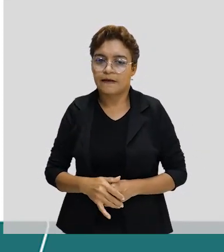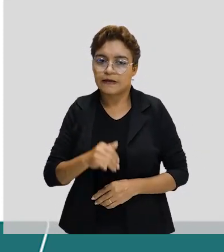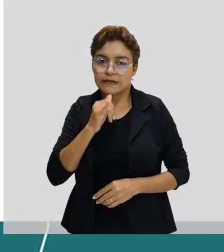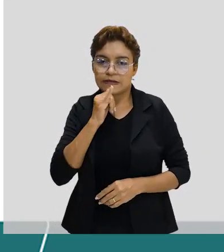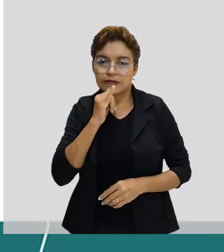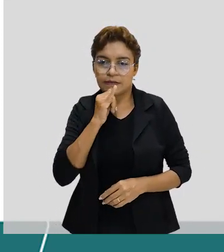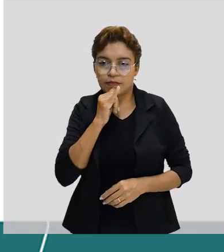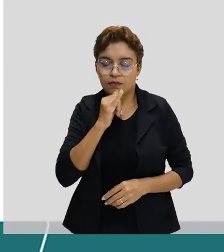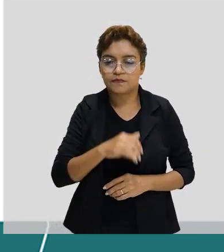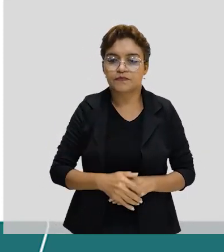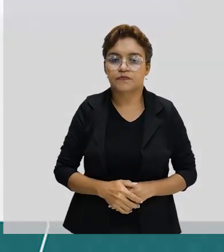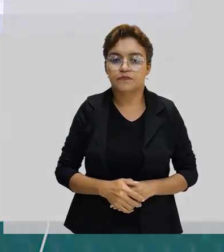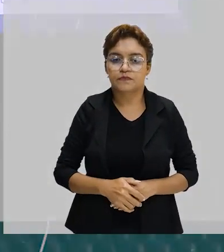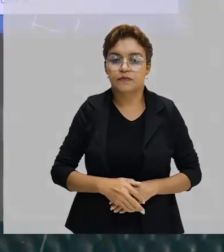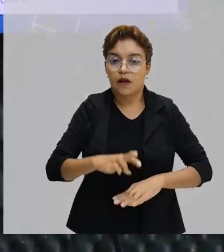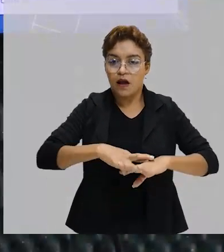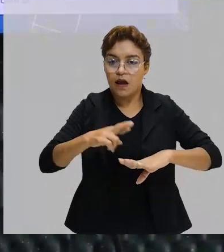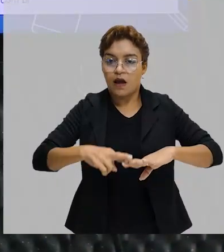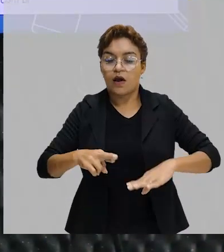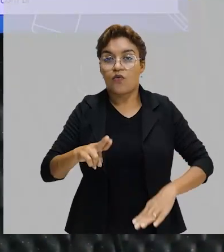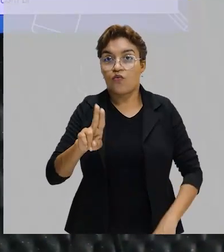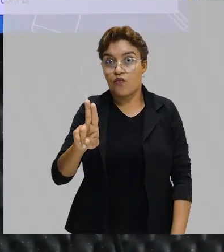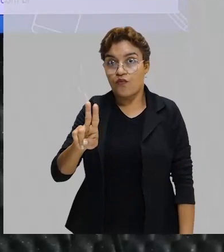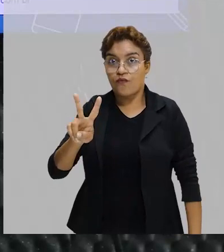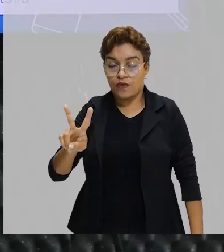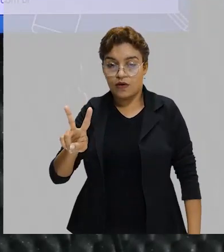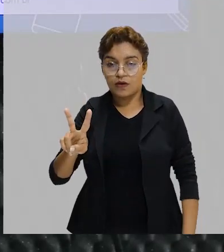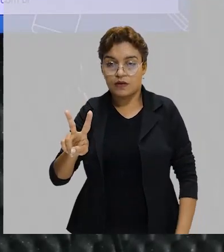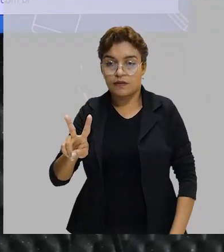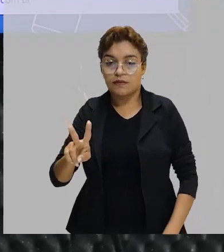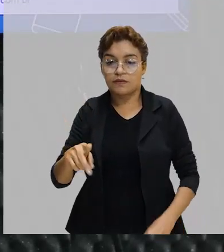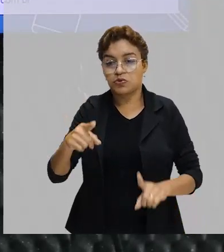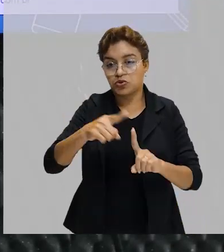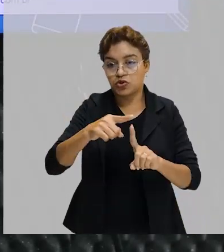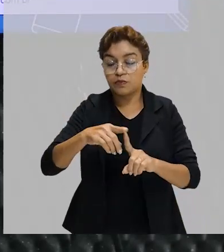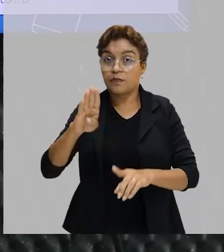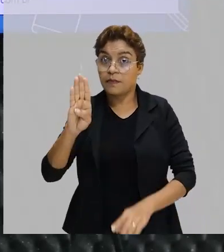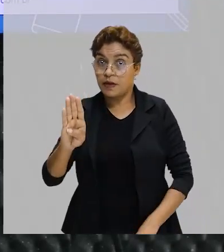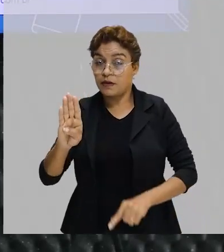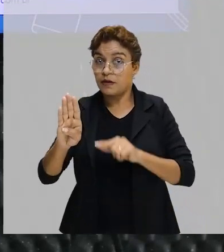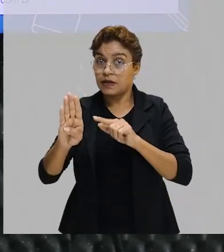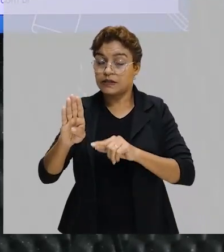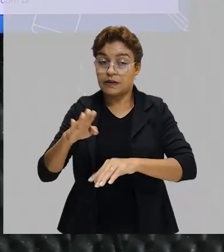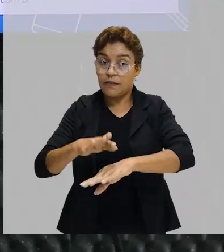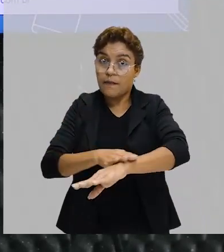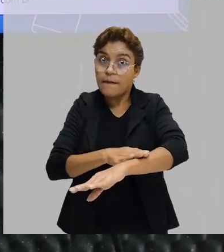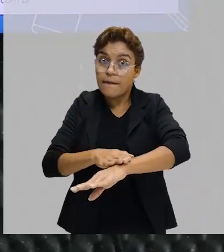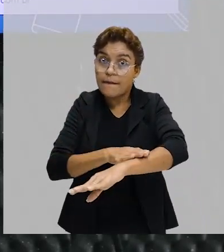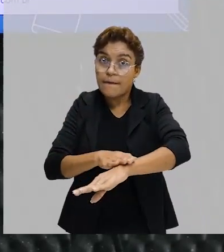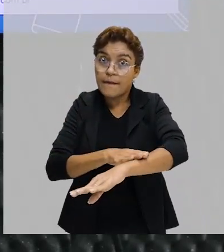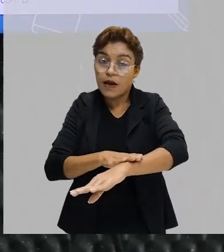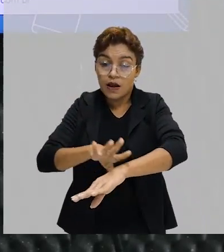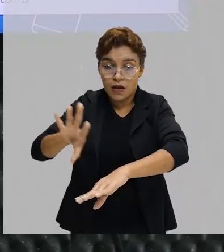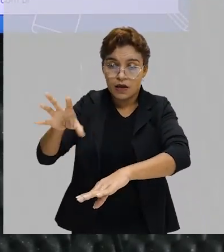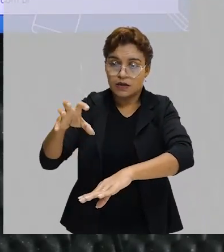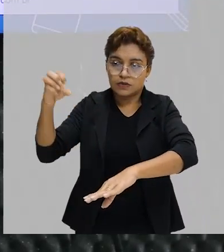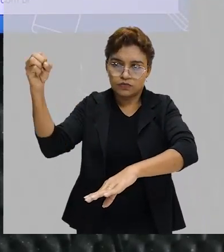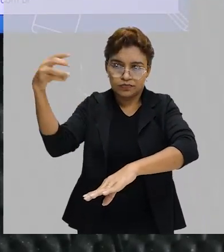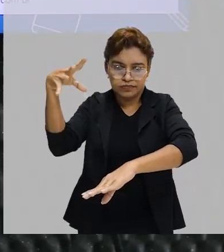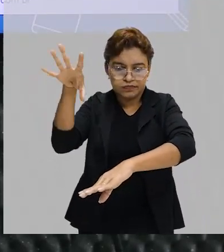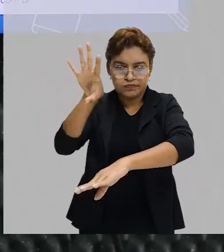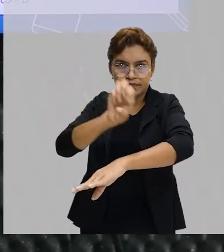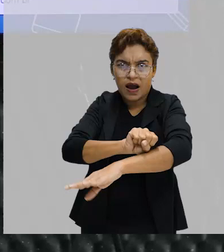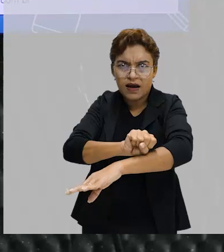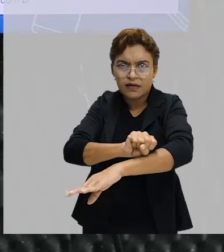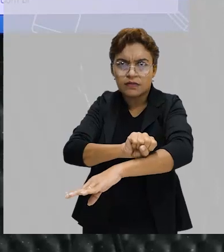B penetra na camada mais superficial da nossa pele, causando queimaduras e